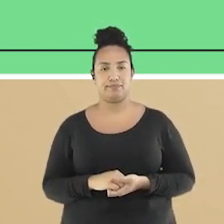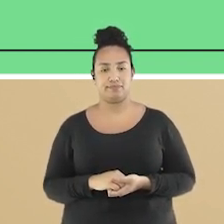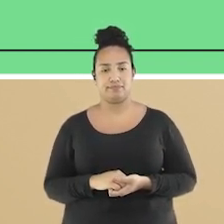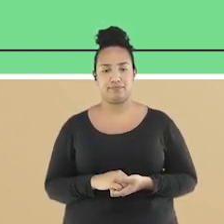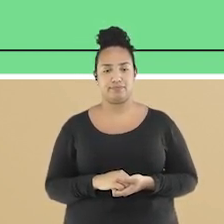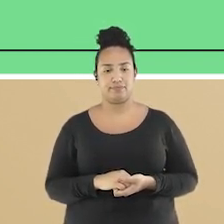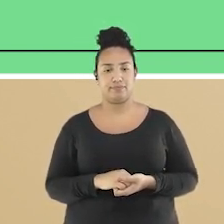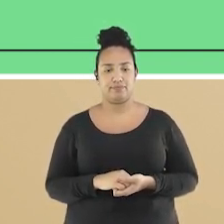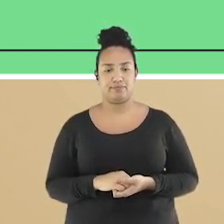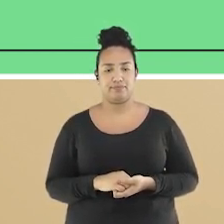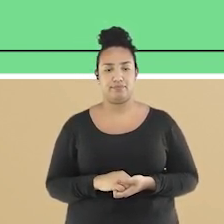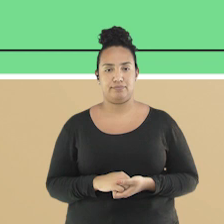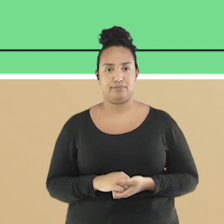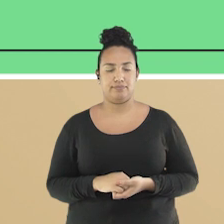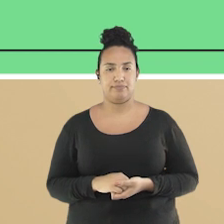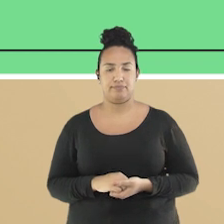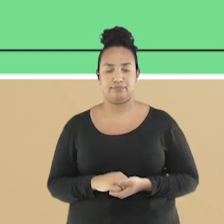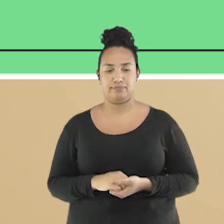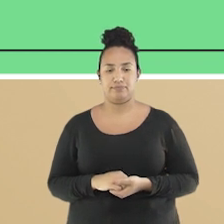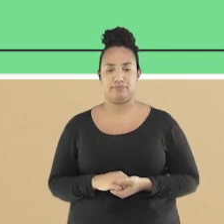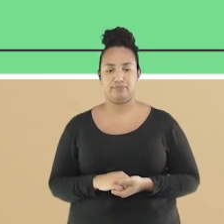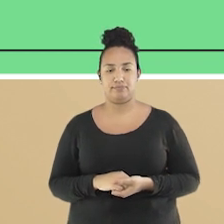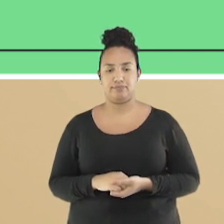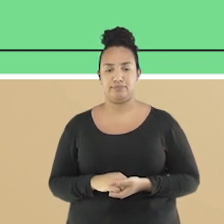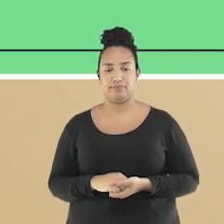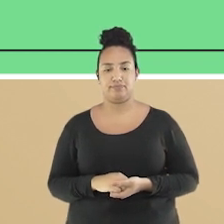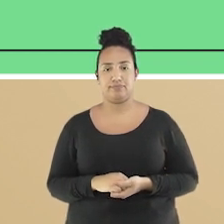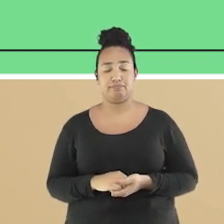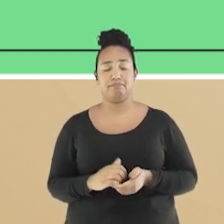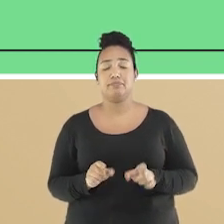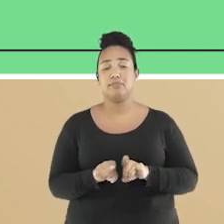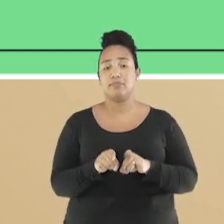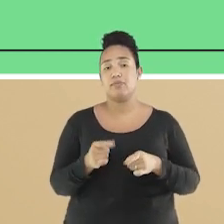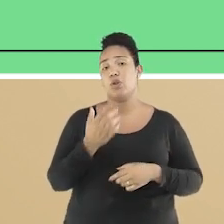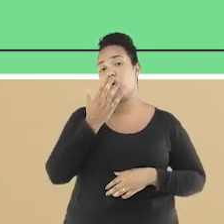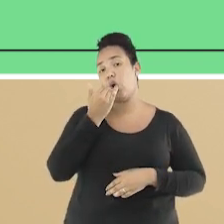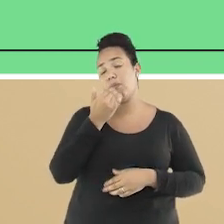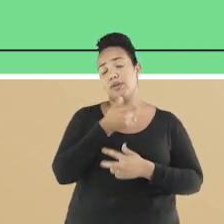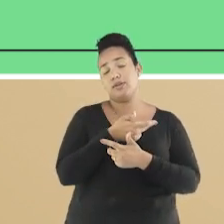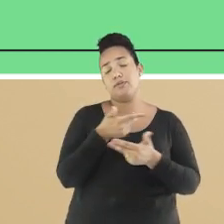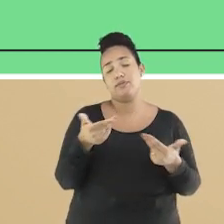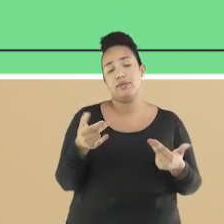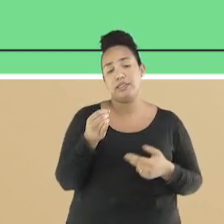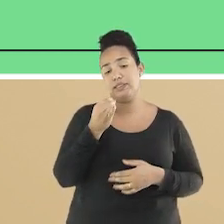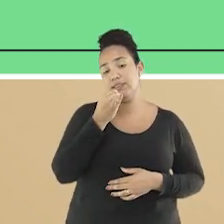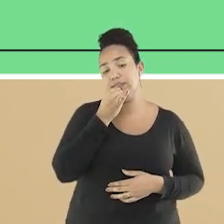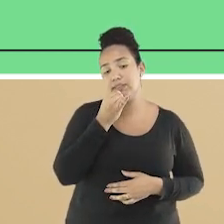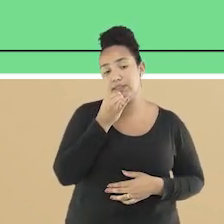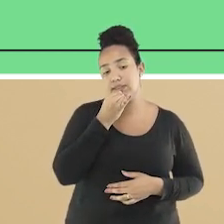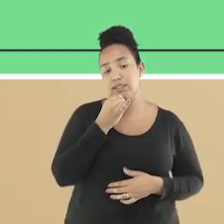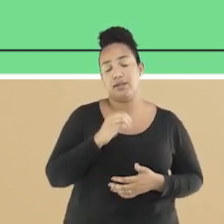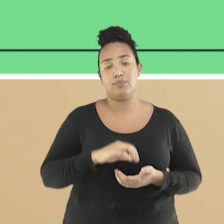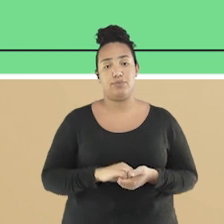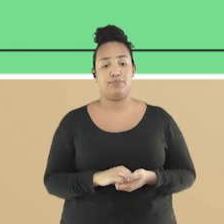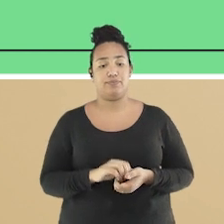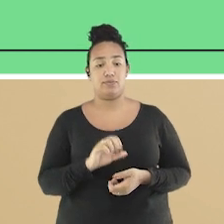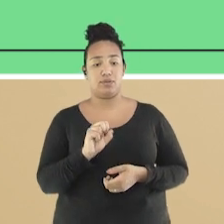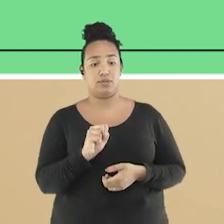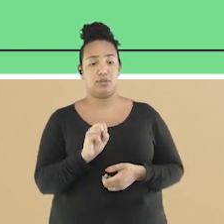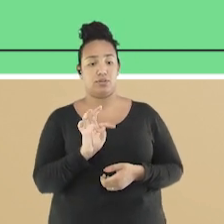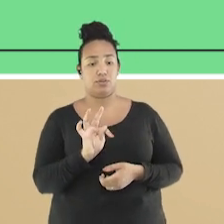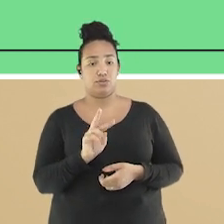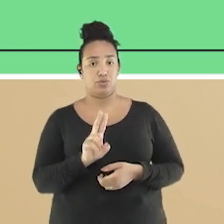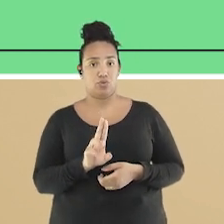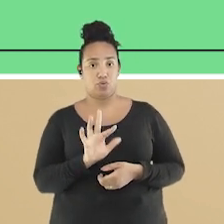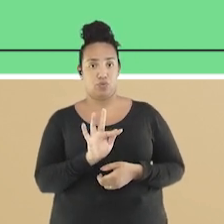cranberry sauce and pumpkin pie. Outras comidas tradicionais incluem stuffing, né, que é um prato típico